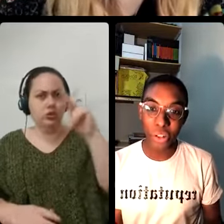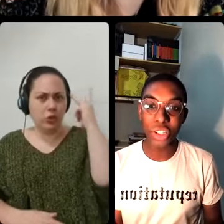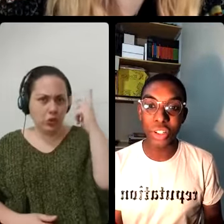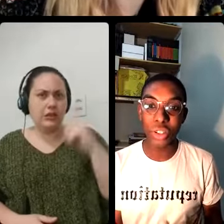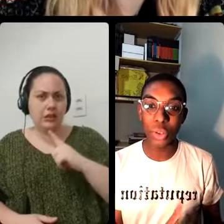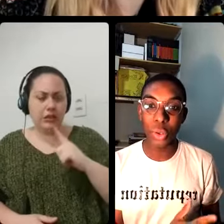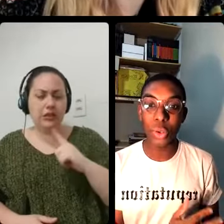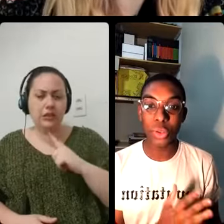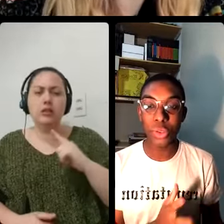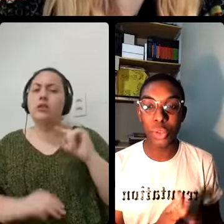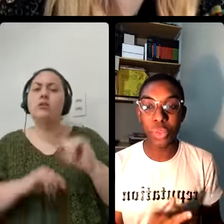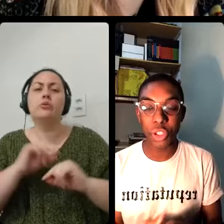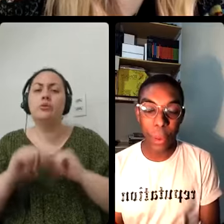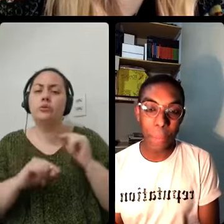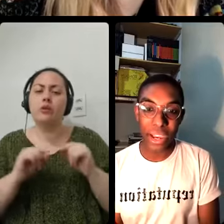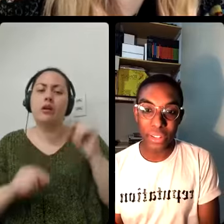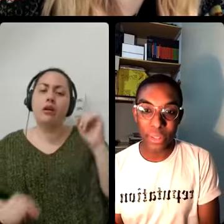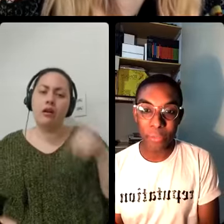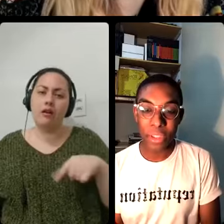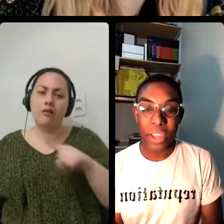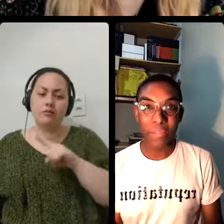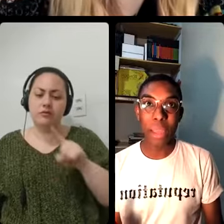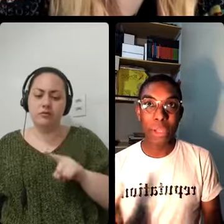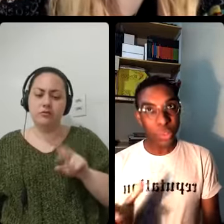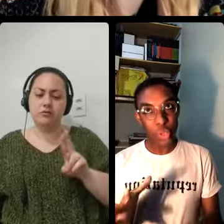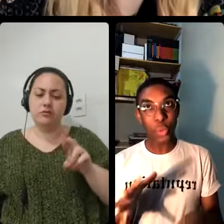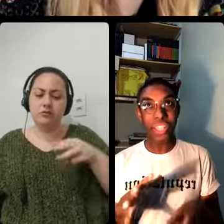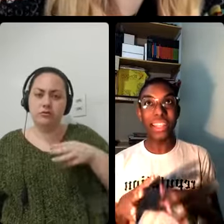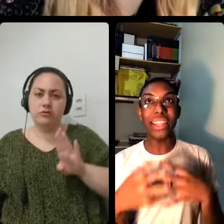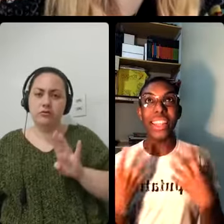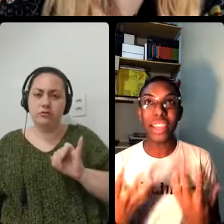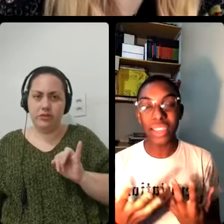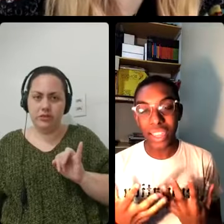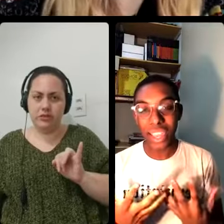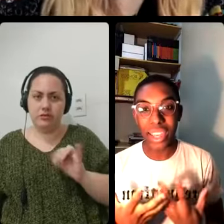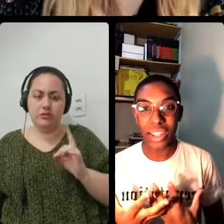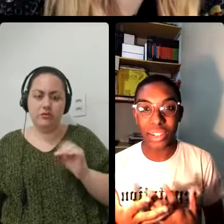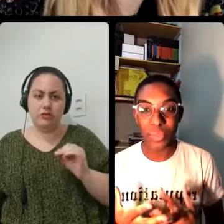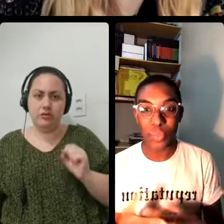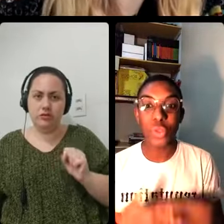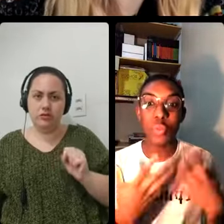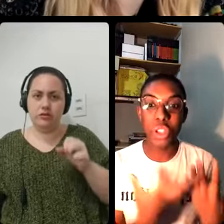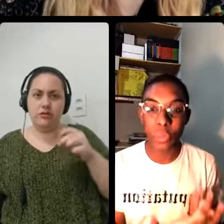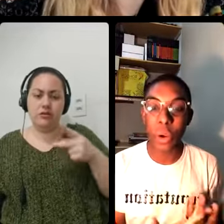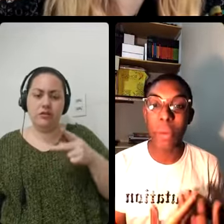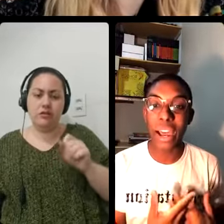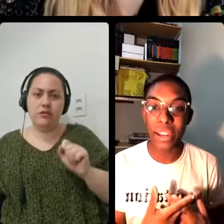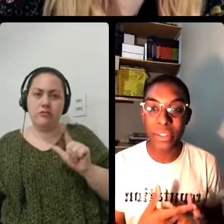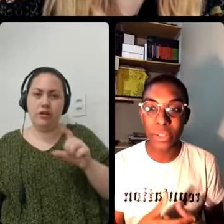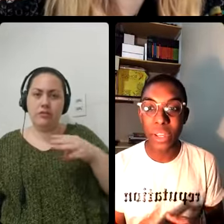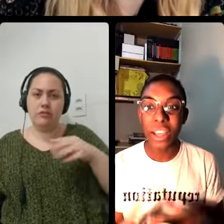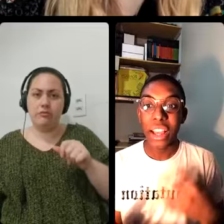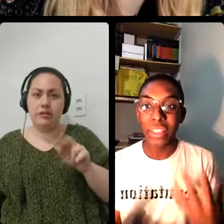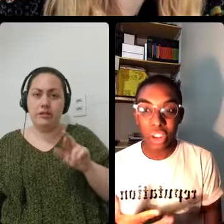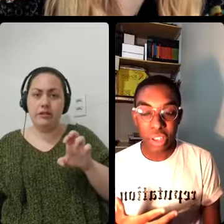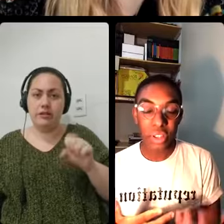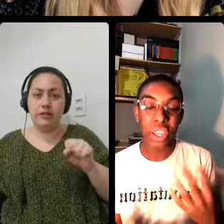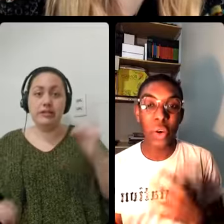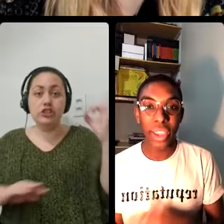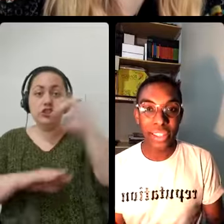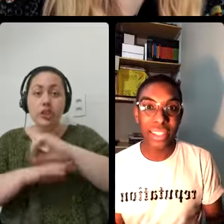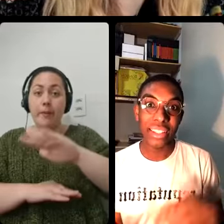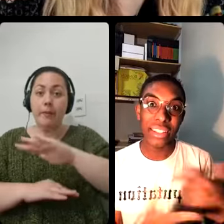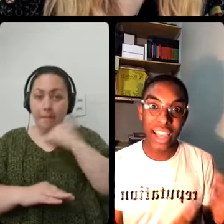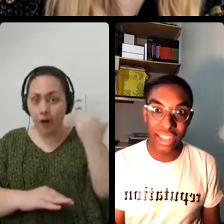a morte do Zumbi dos Palmares, né? Mas para a gente poder entender quem era Zumbi dos Palmares, talvez